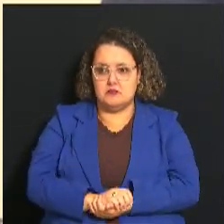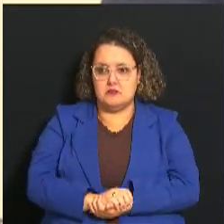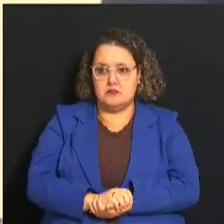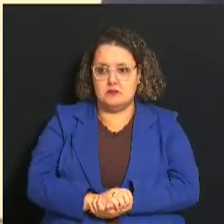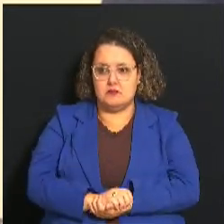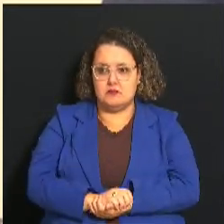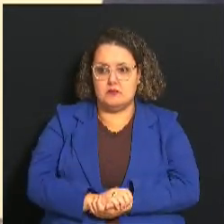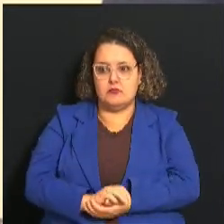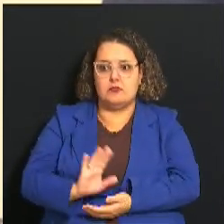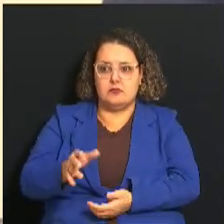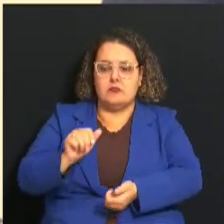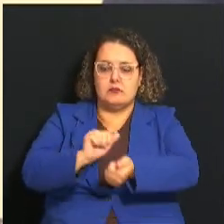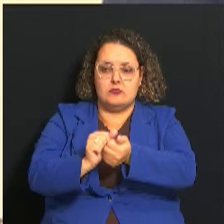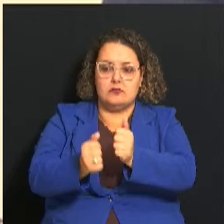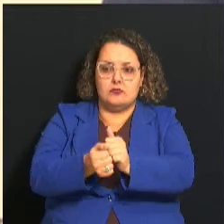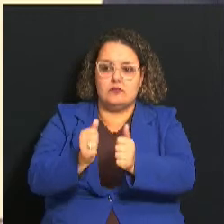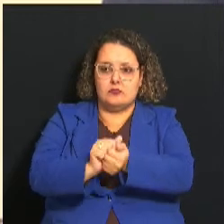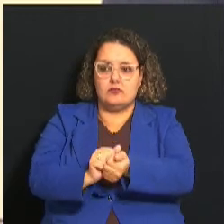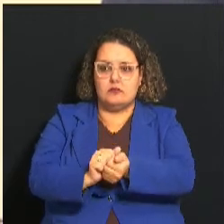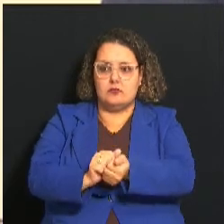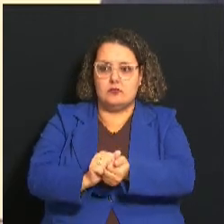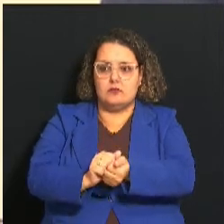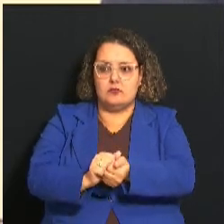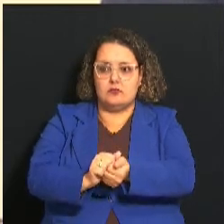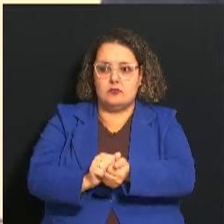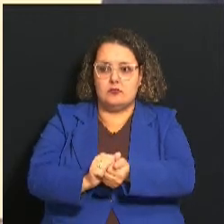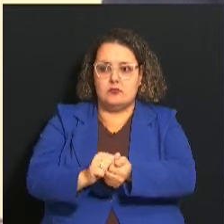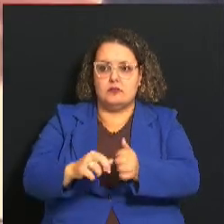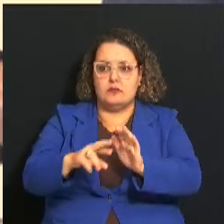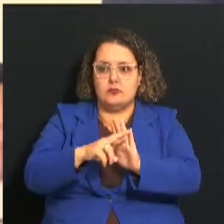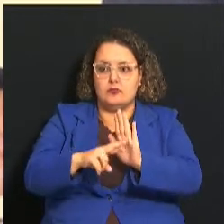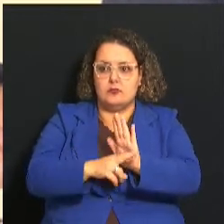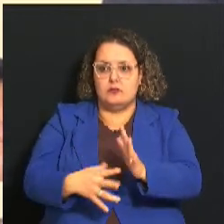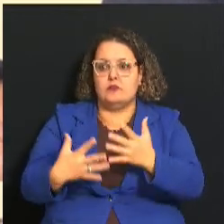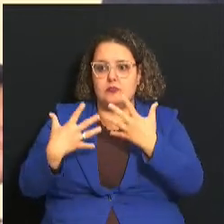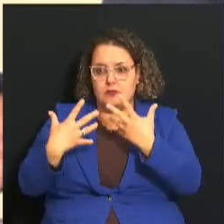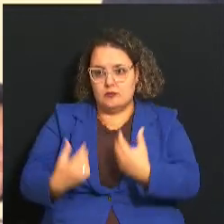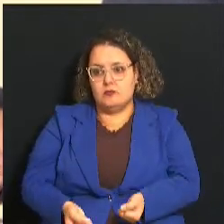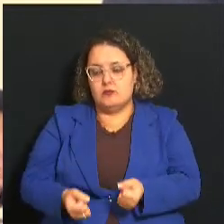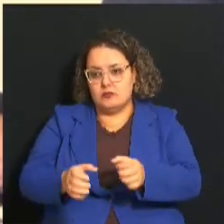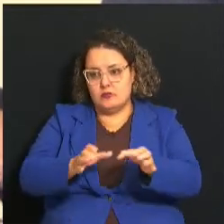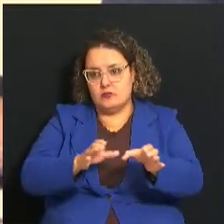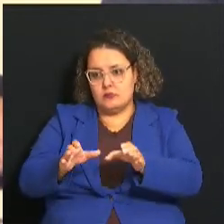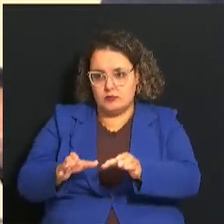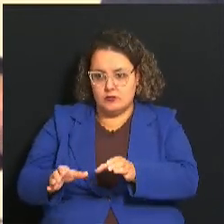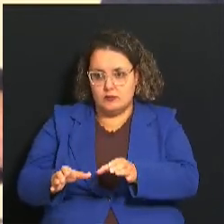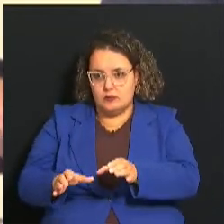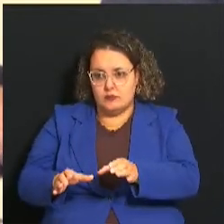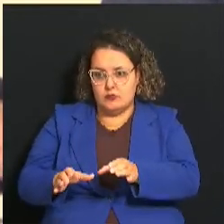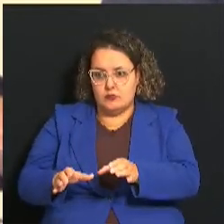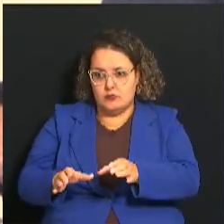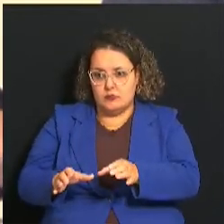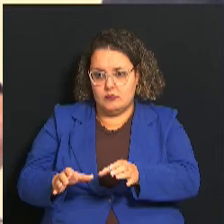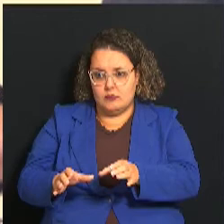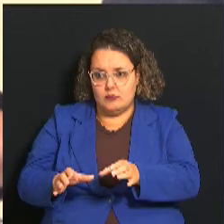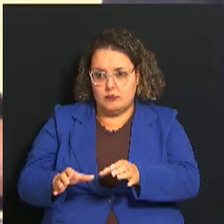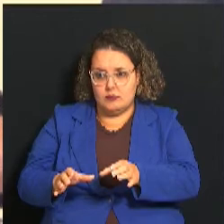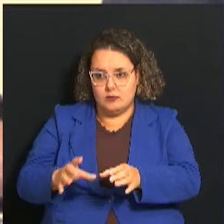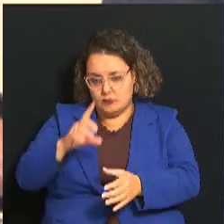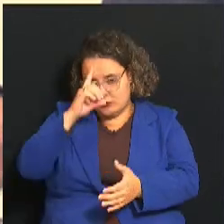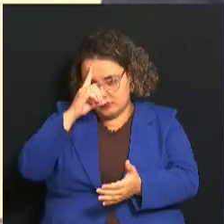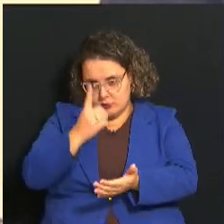adequar o regimento. A questão do aceite do coordenador após a por decisão